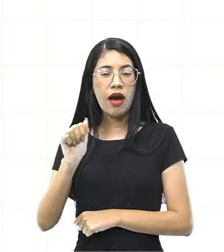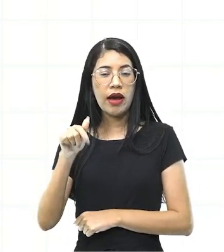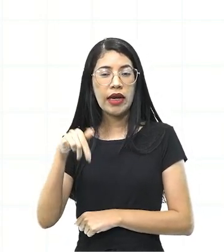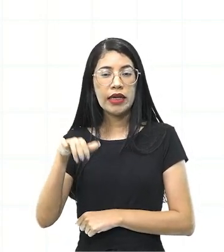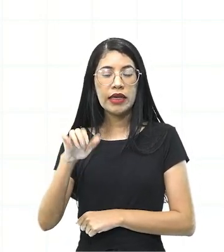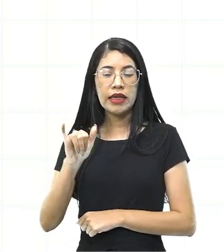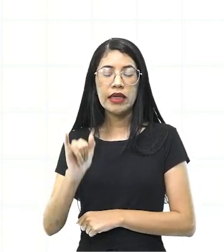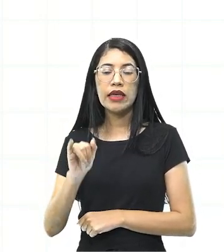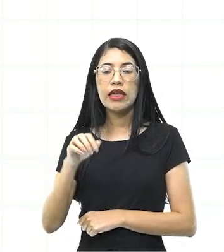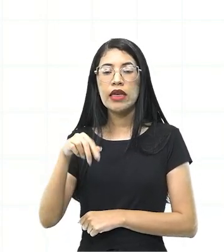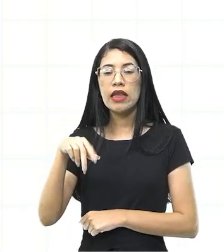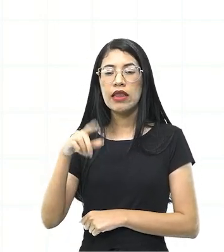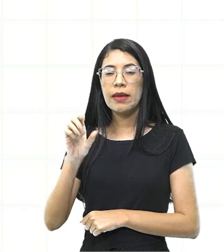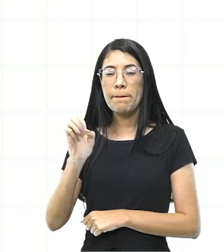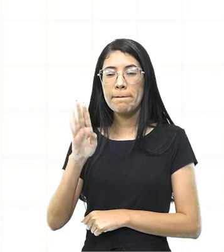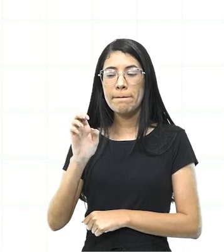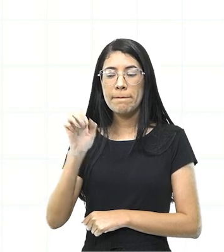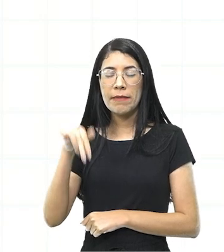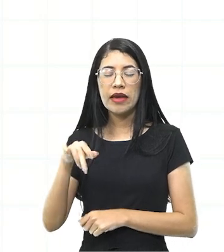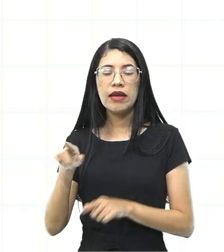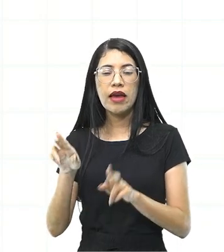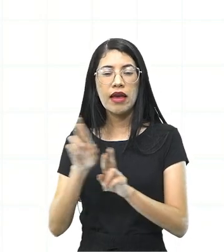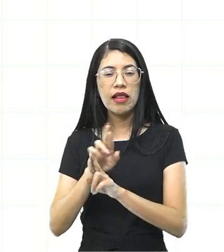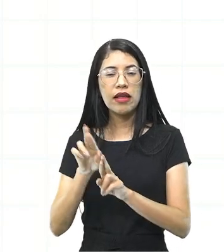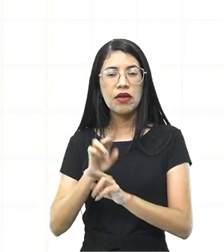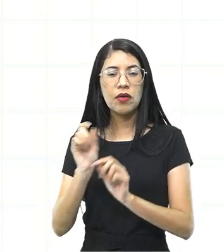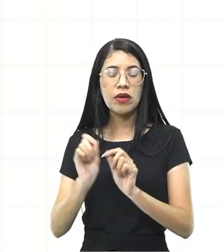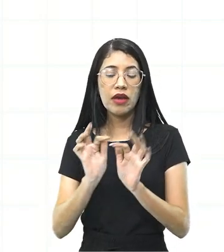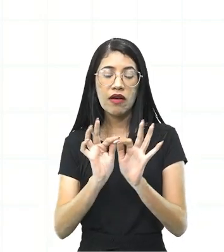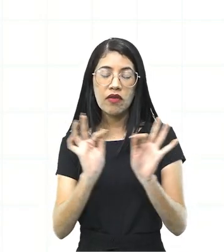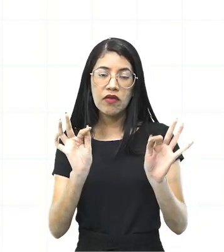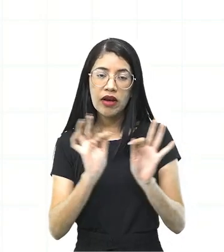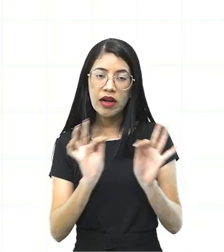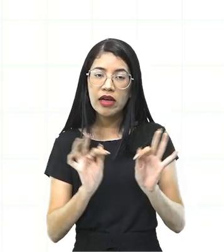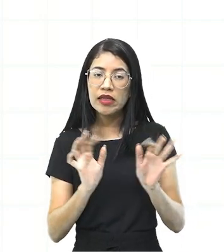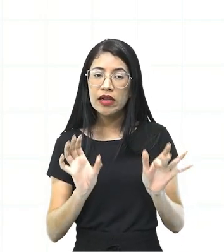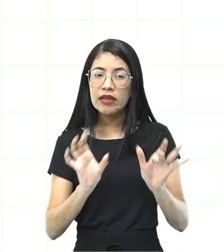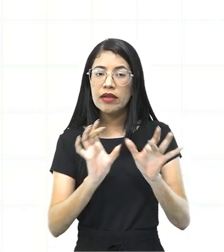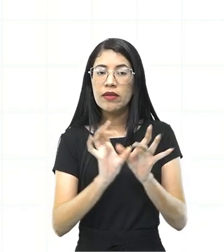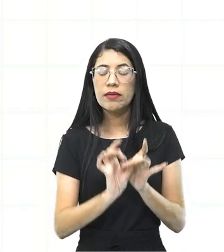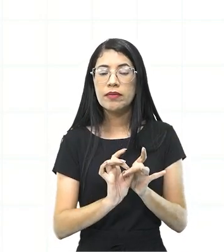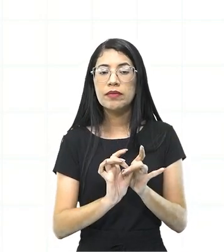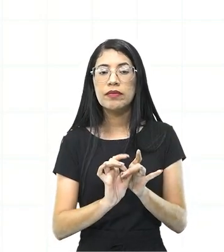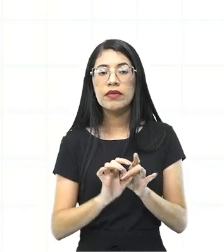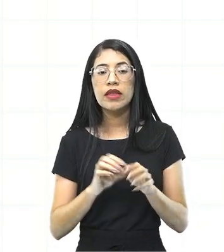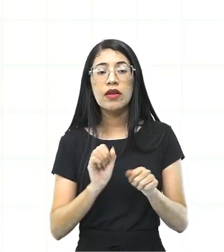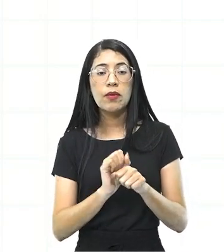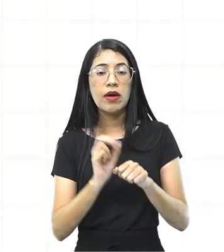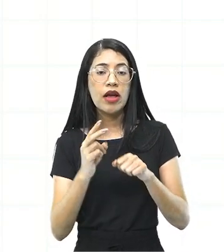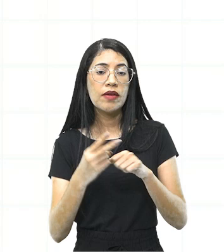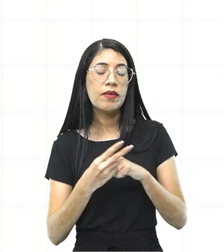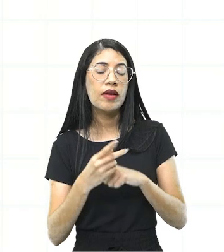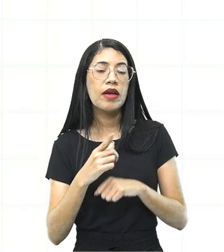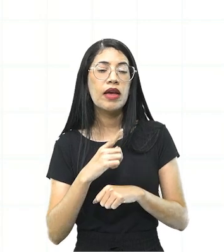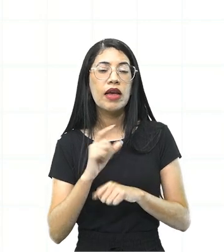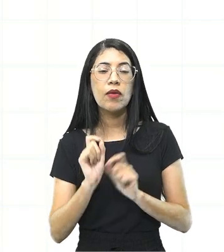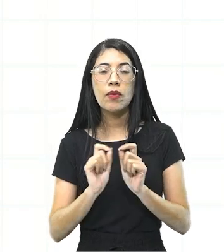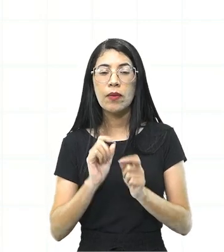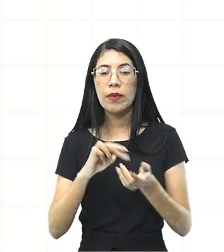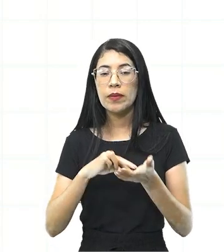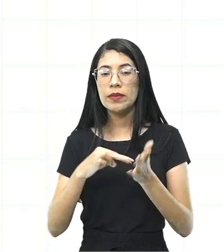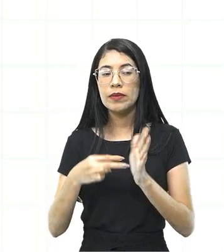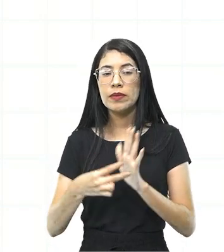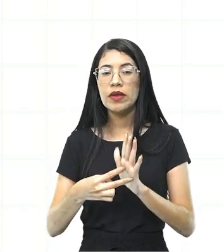uma relação, né, uma relação lógica dessa frase, tá? Então, os advérbios, eles trazem essa ideia pra